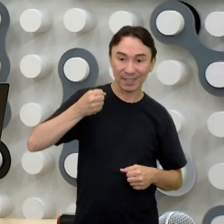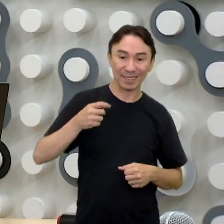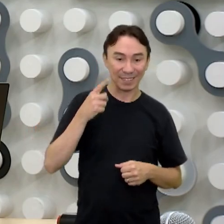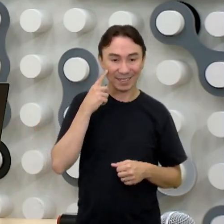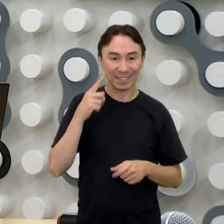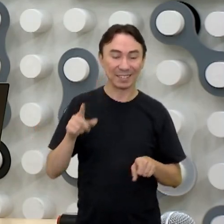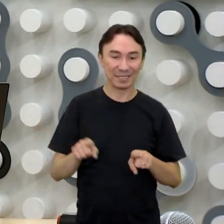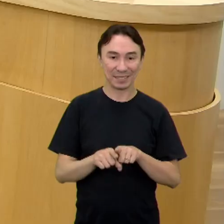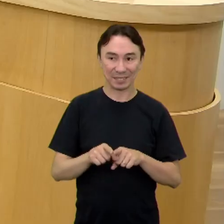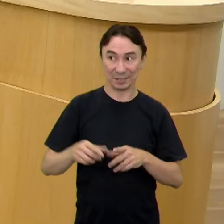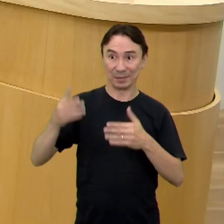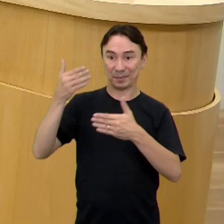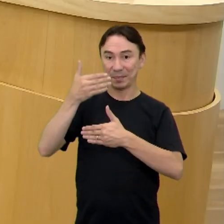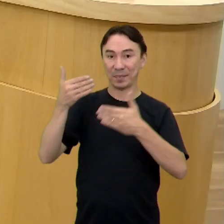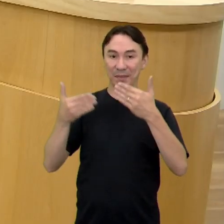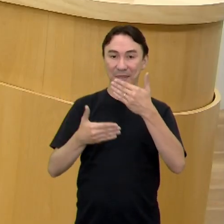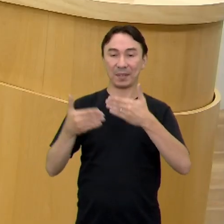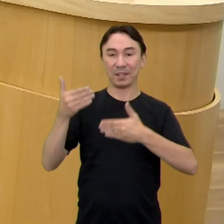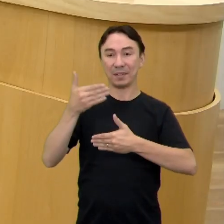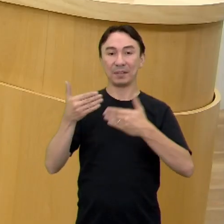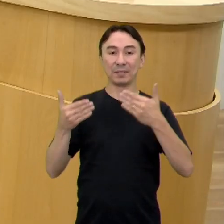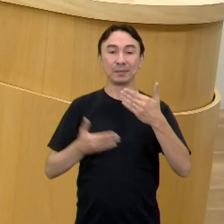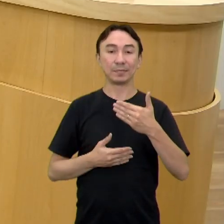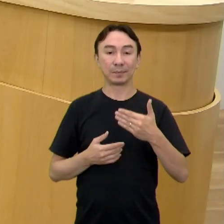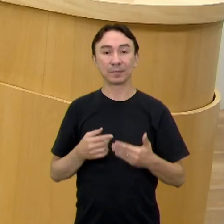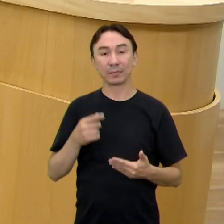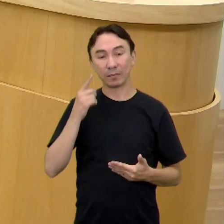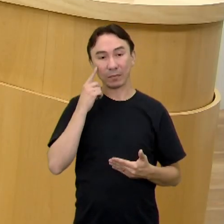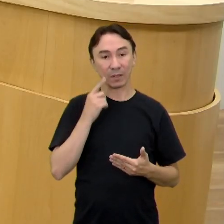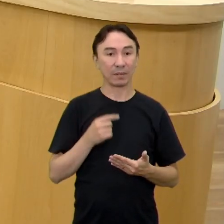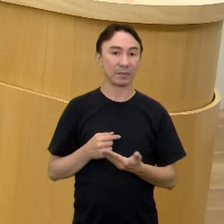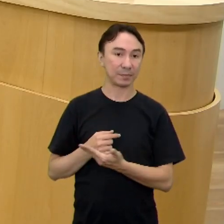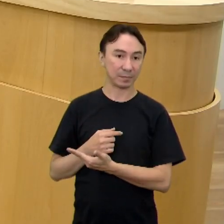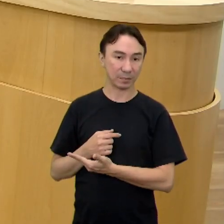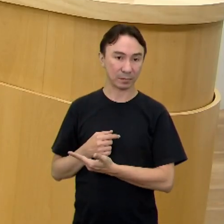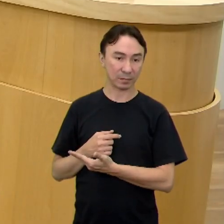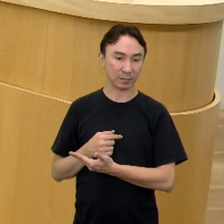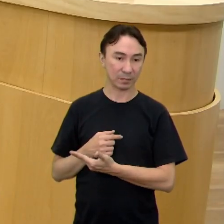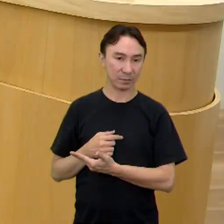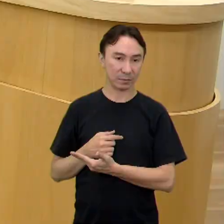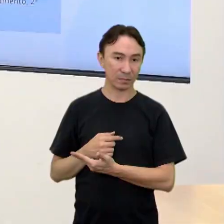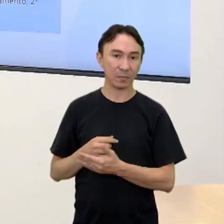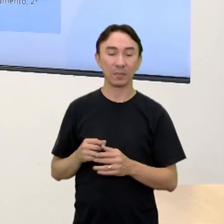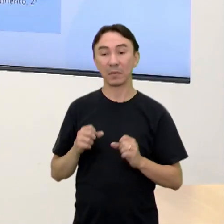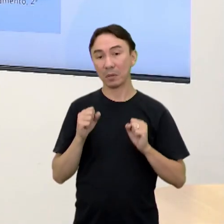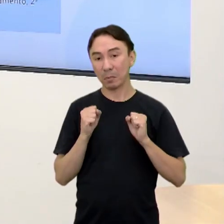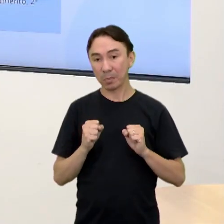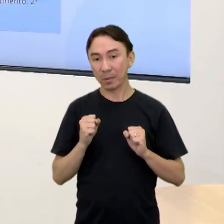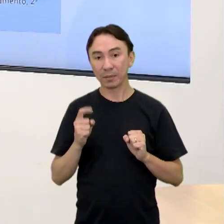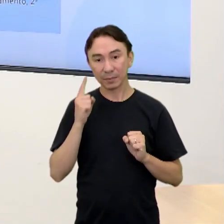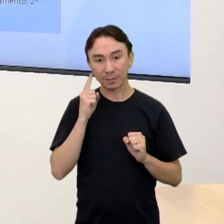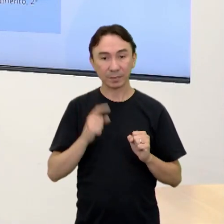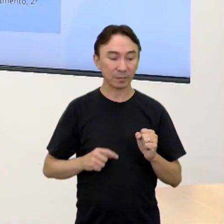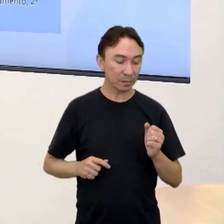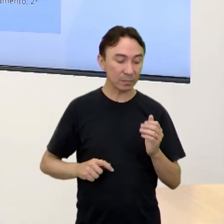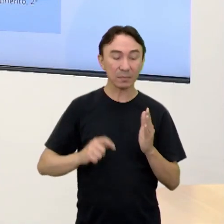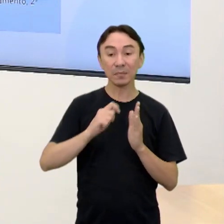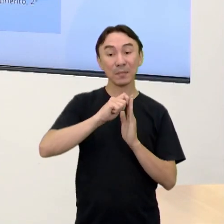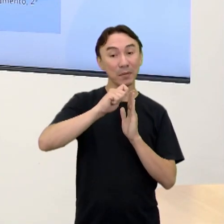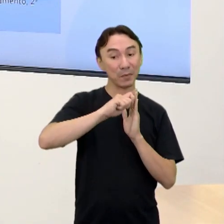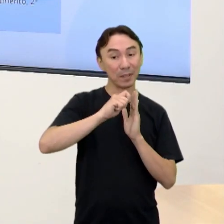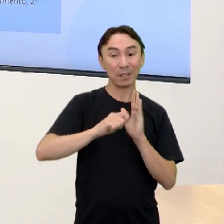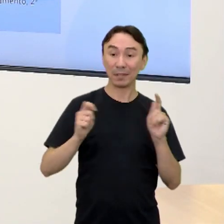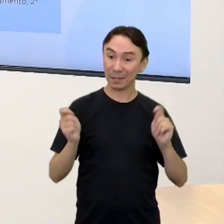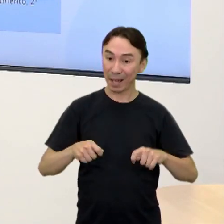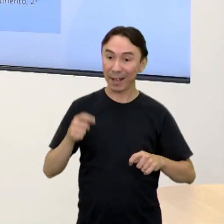Eu vou até para aqui do lado, olha só. Eu tenho esse outro recurso aqui. Uma tela, tá certo? E dá para escrever nela, olha só, que bonitinho. Ou seja, olha que legal. Eu vou pegar